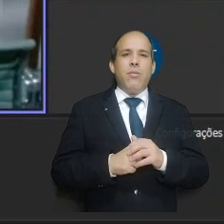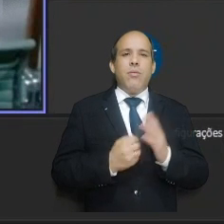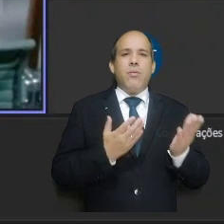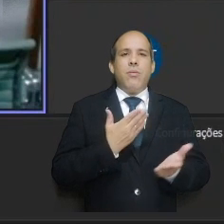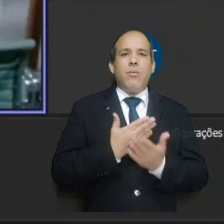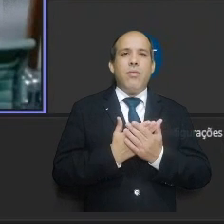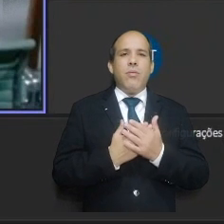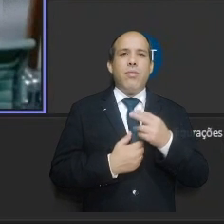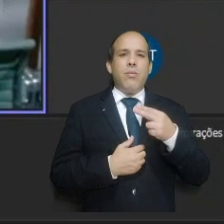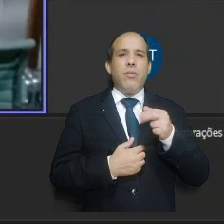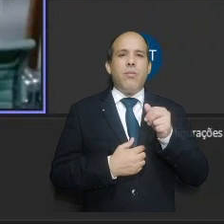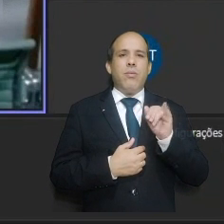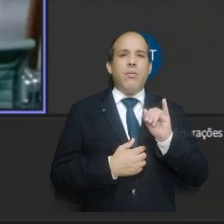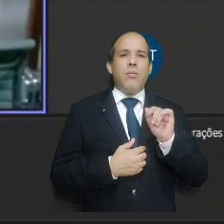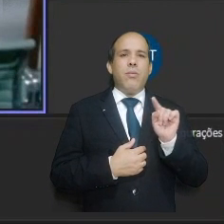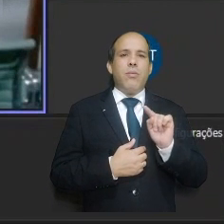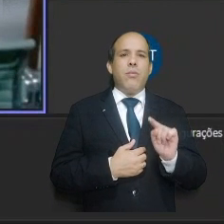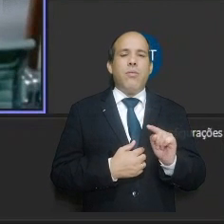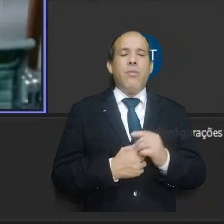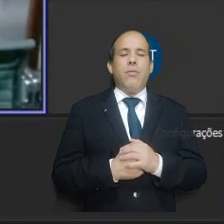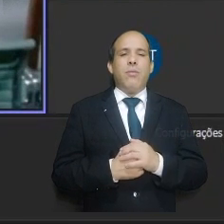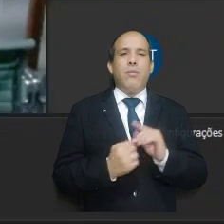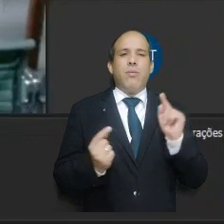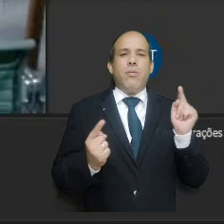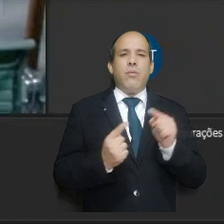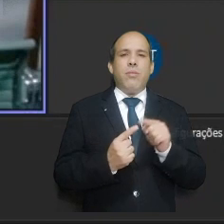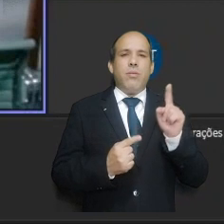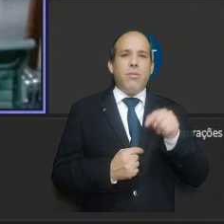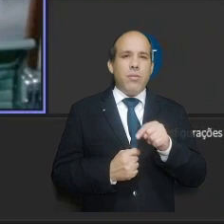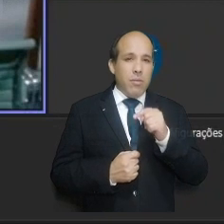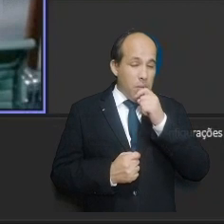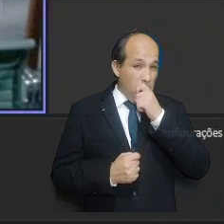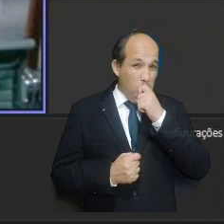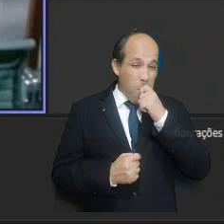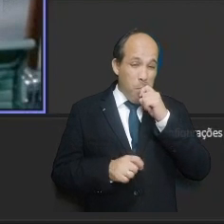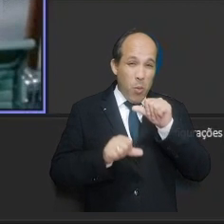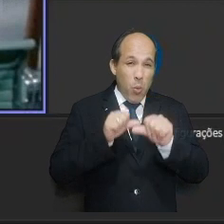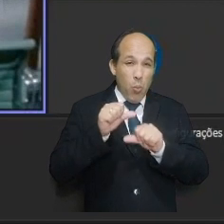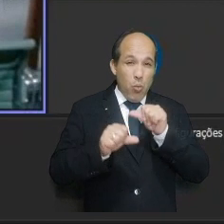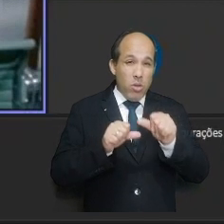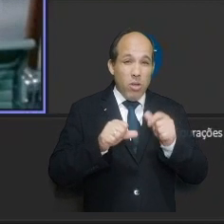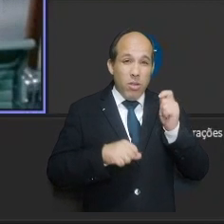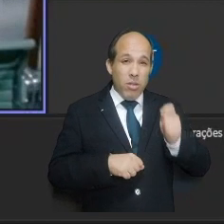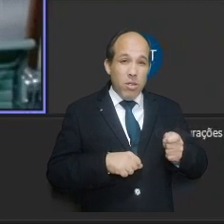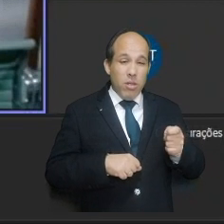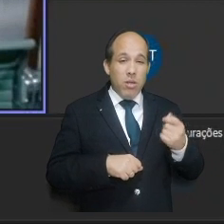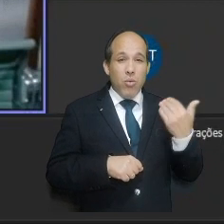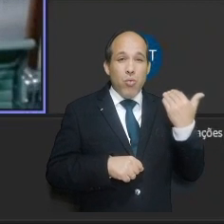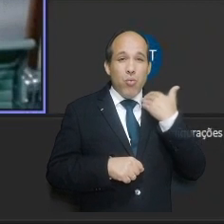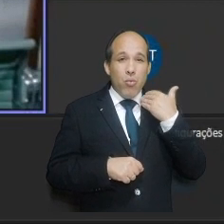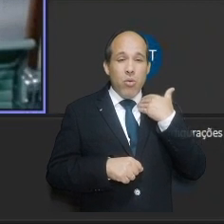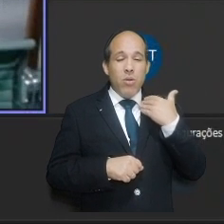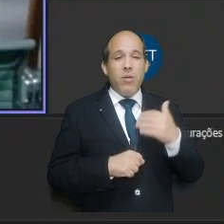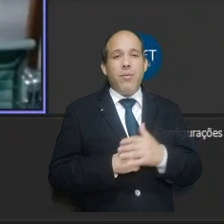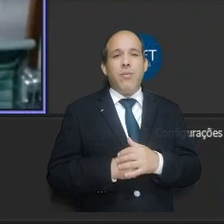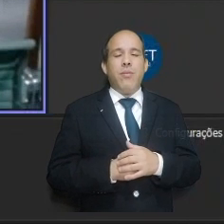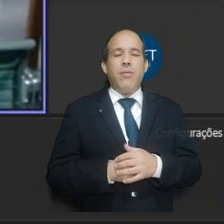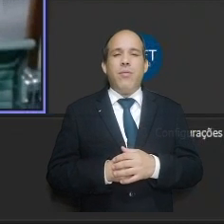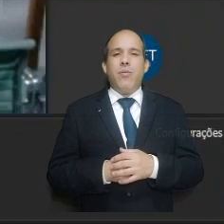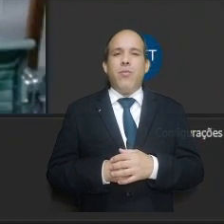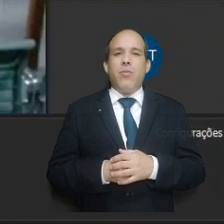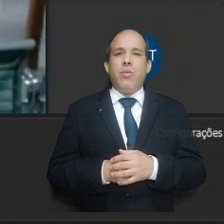Trata-se de uma apelação interposta por Laís, com o objetivo de reformar a sentença do juiz